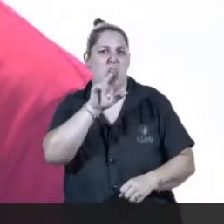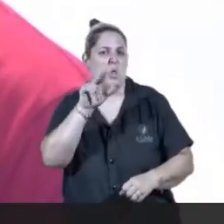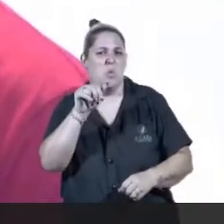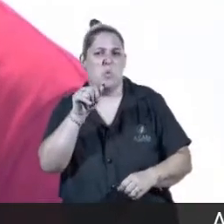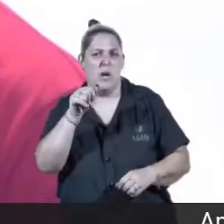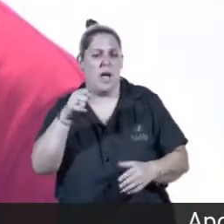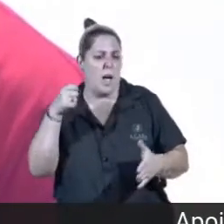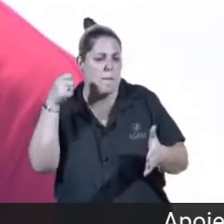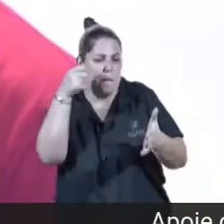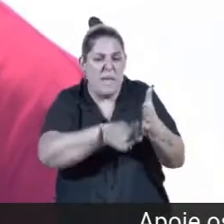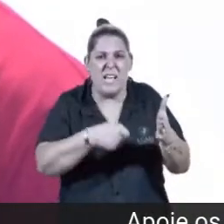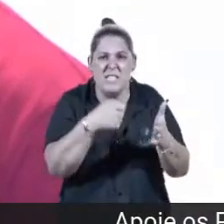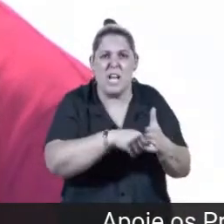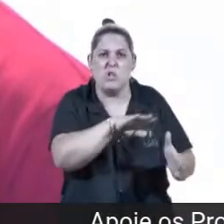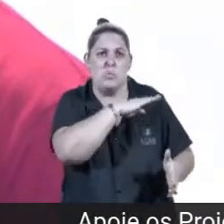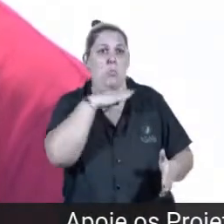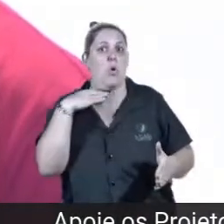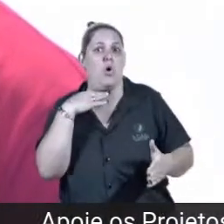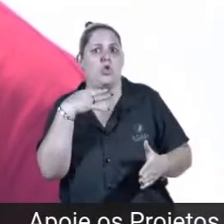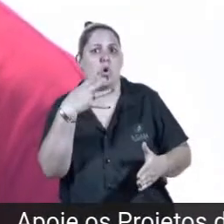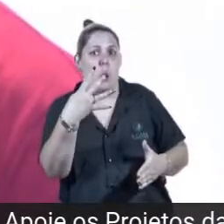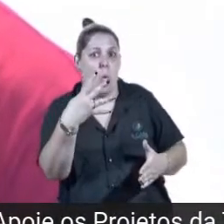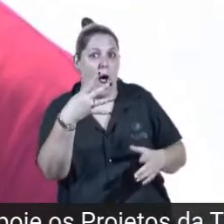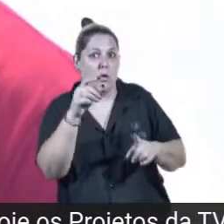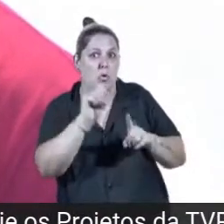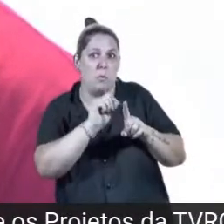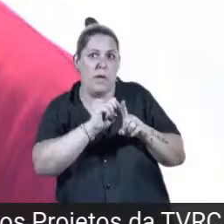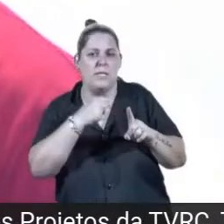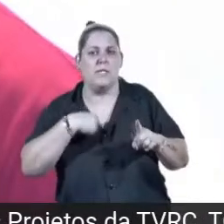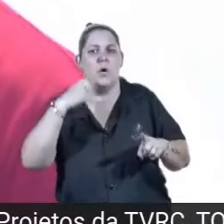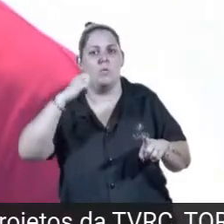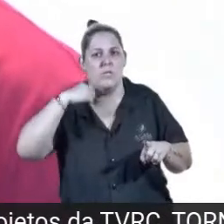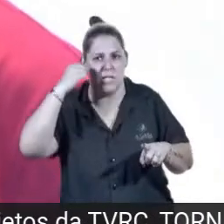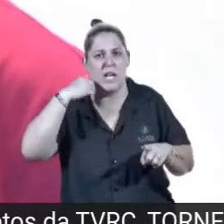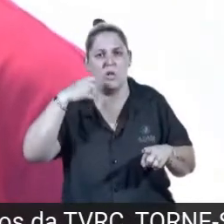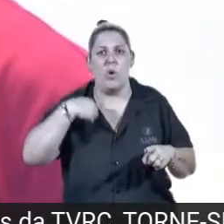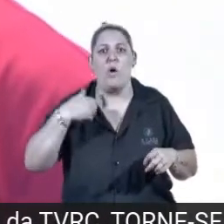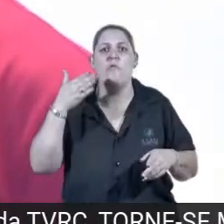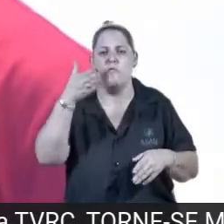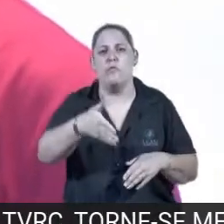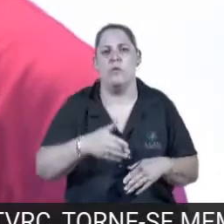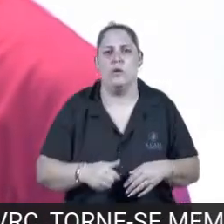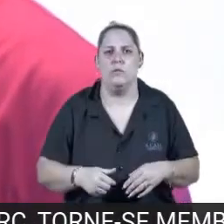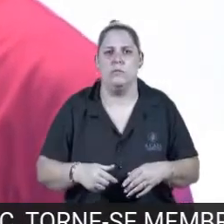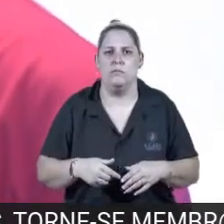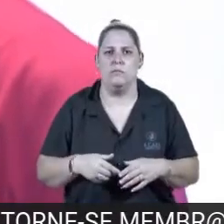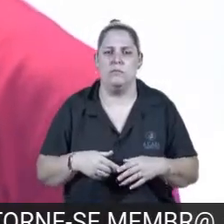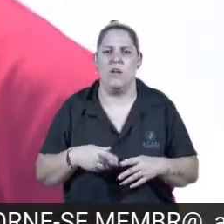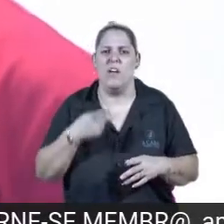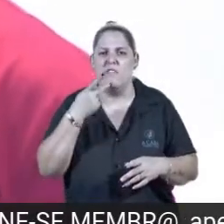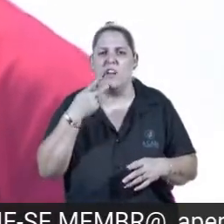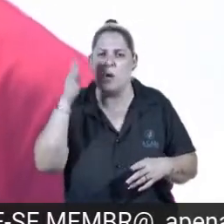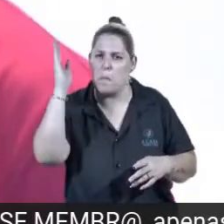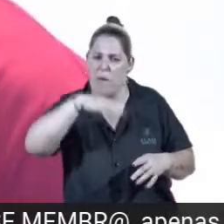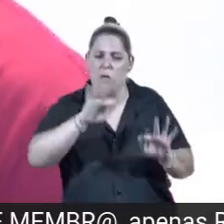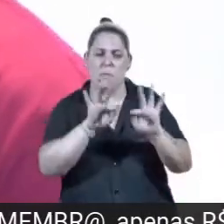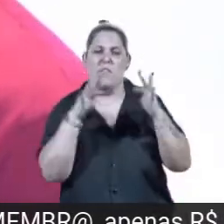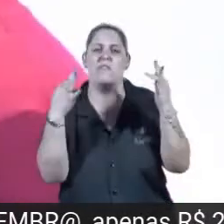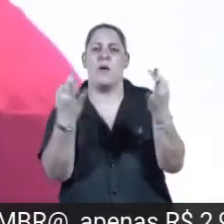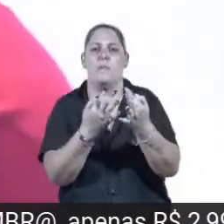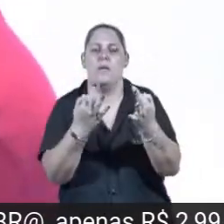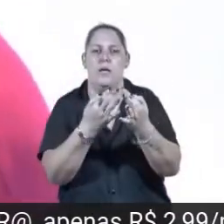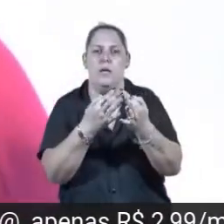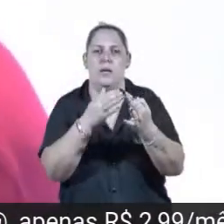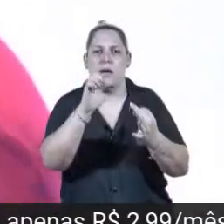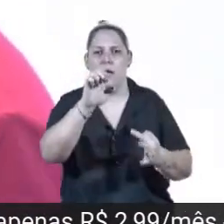morte. Em 4 meses, como senador, eu fui. Atacado na minha moral, atacado a minha família. E